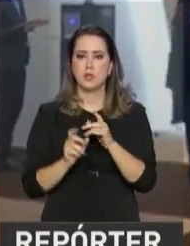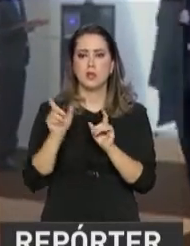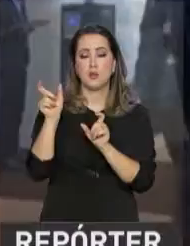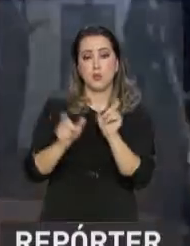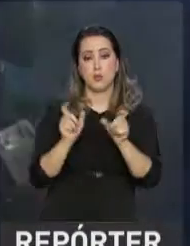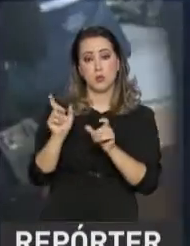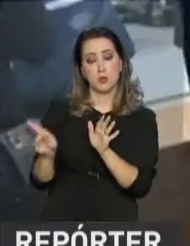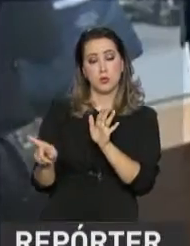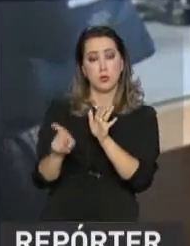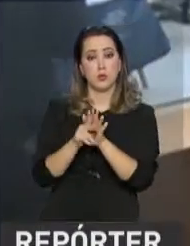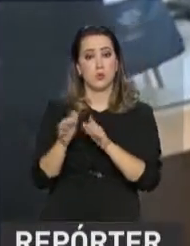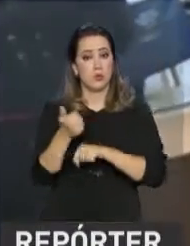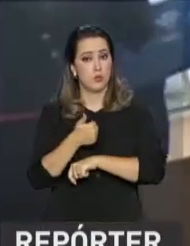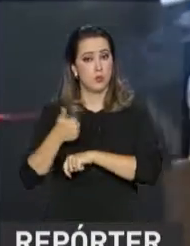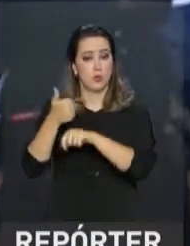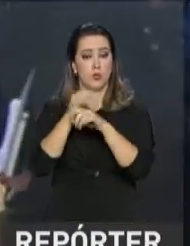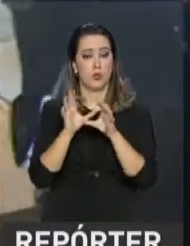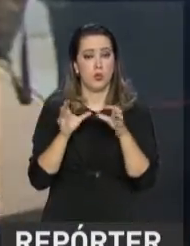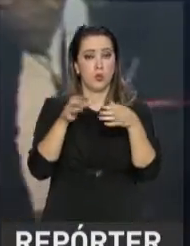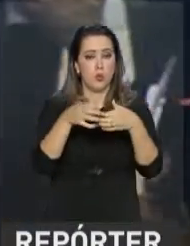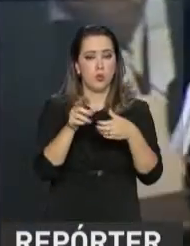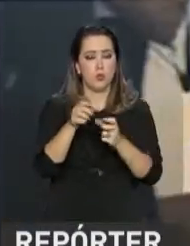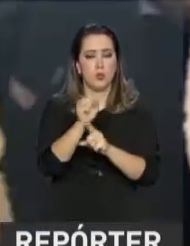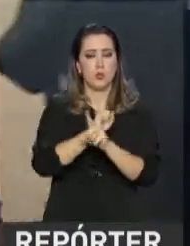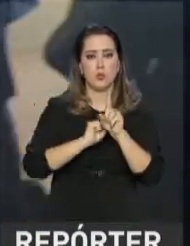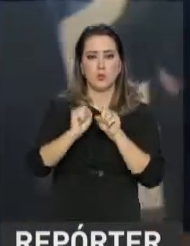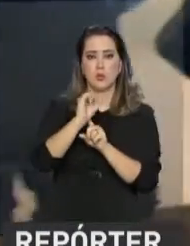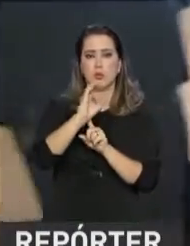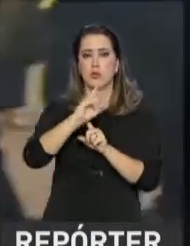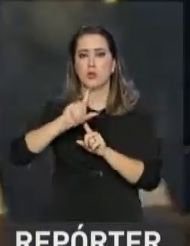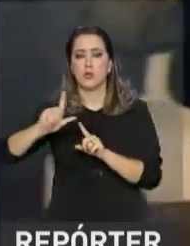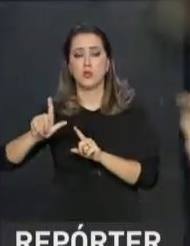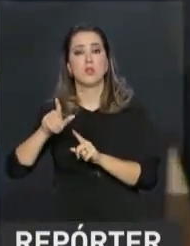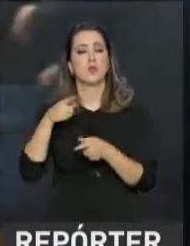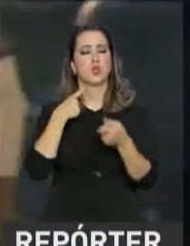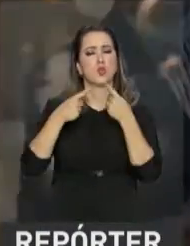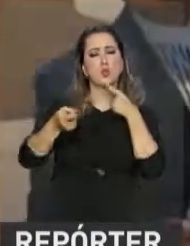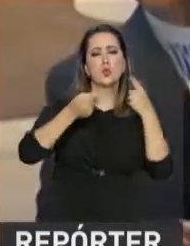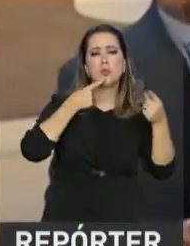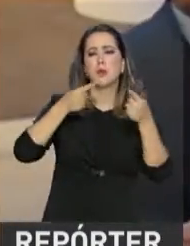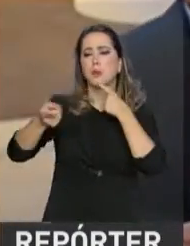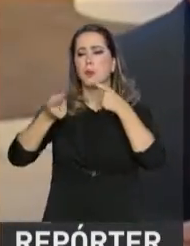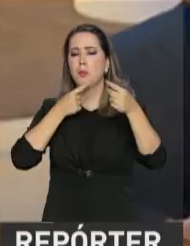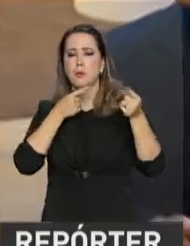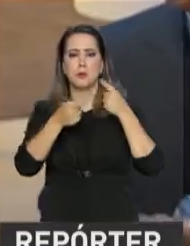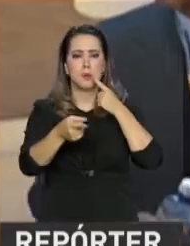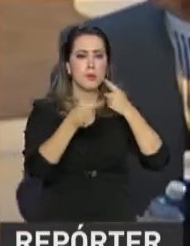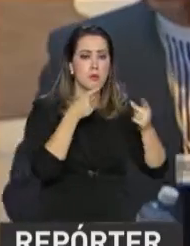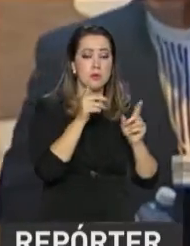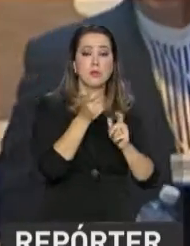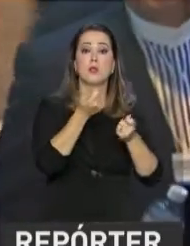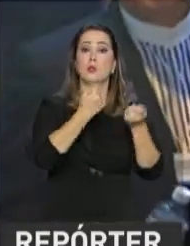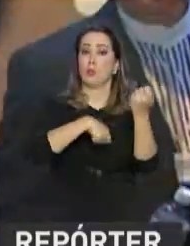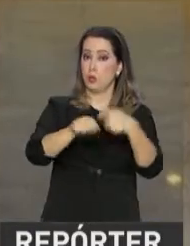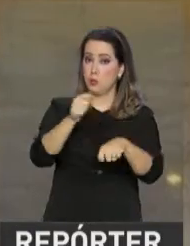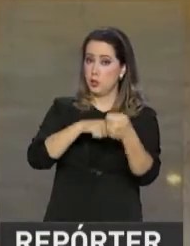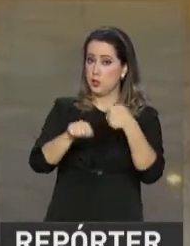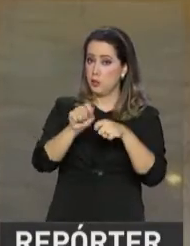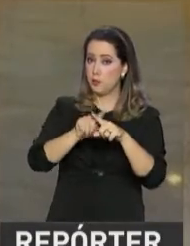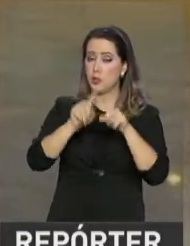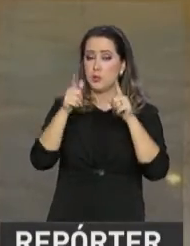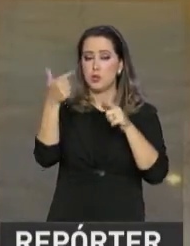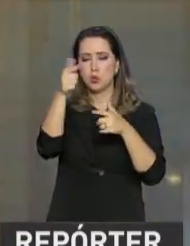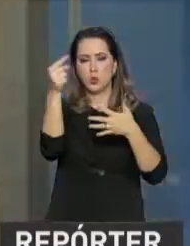membros de organizações internacionais e da sociedade civil debatem sobretudo economia mas temas de várias áreas como